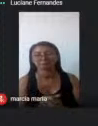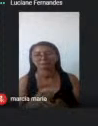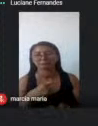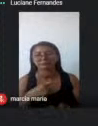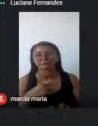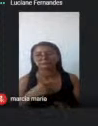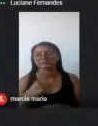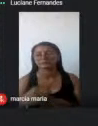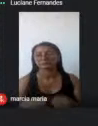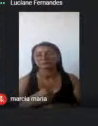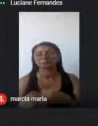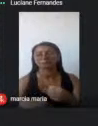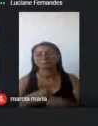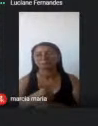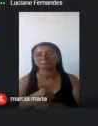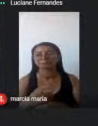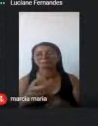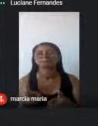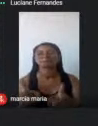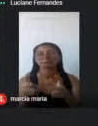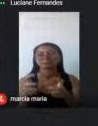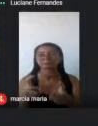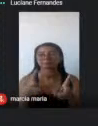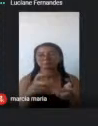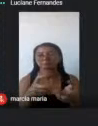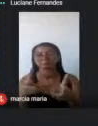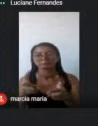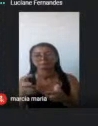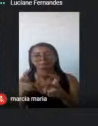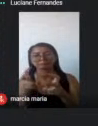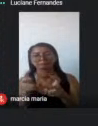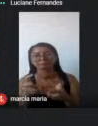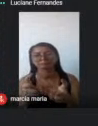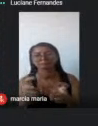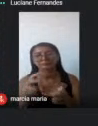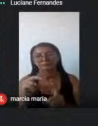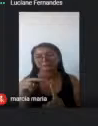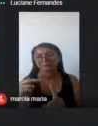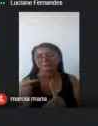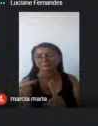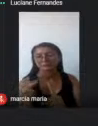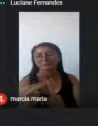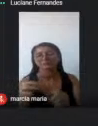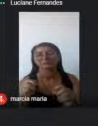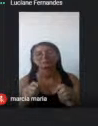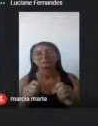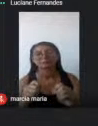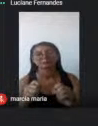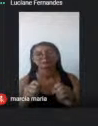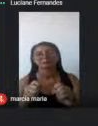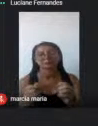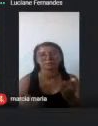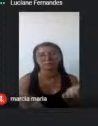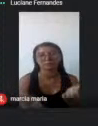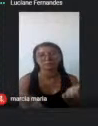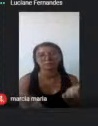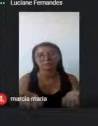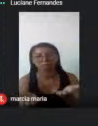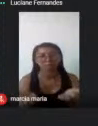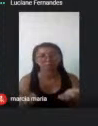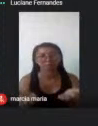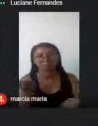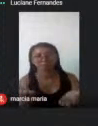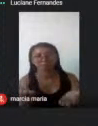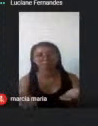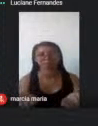gente percebe uma perspectiva de nivelamento, ou seja,